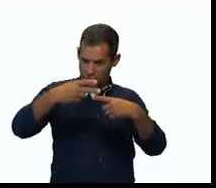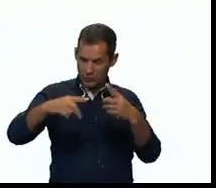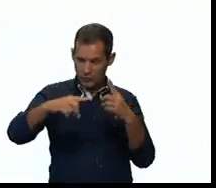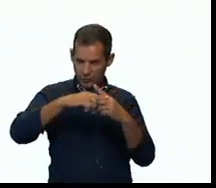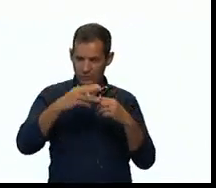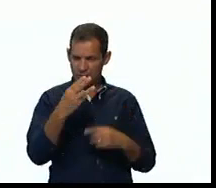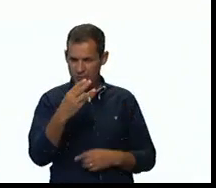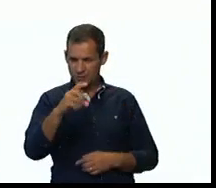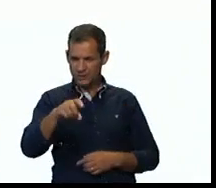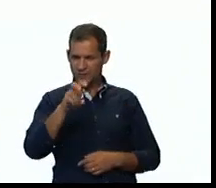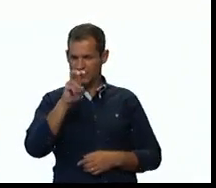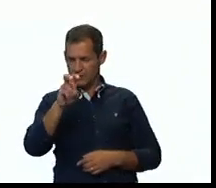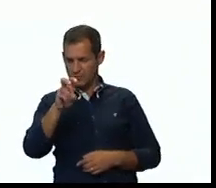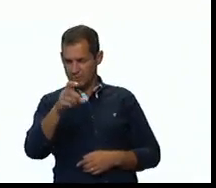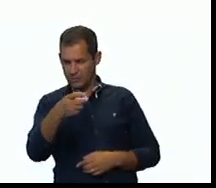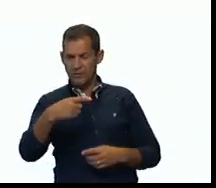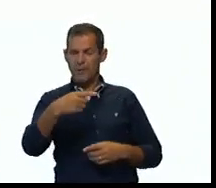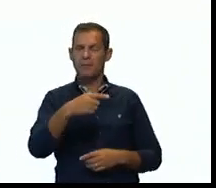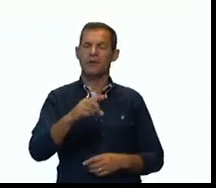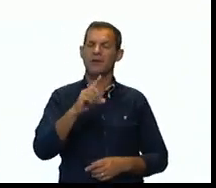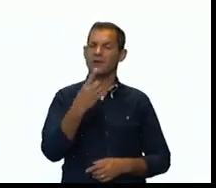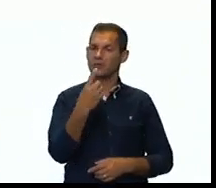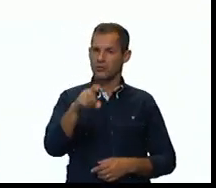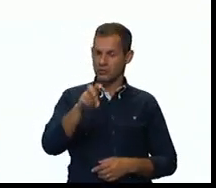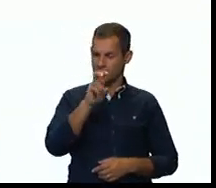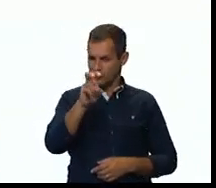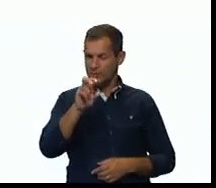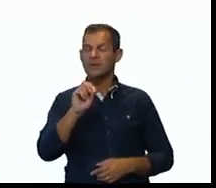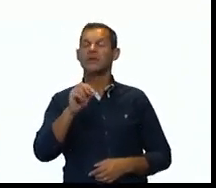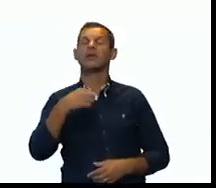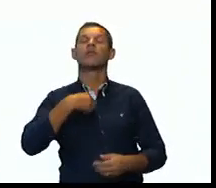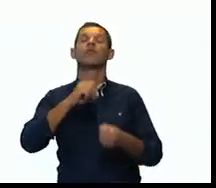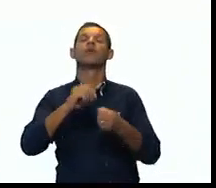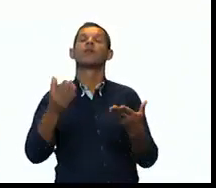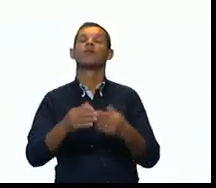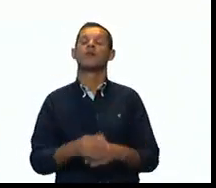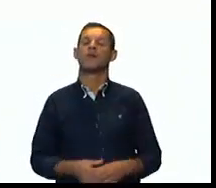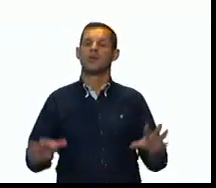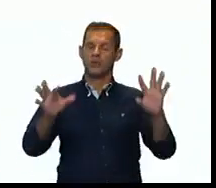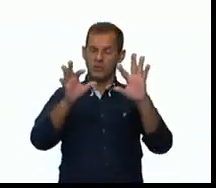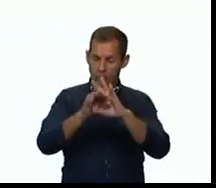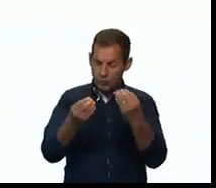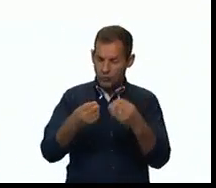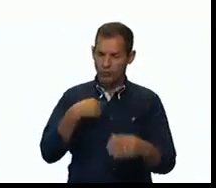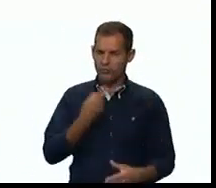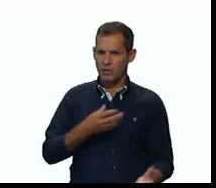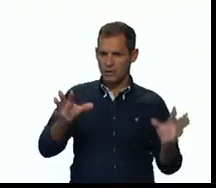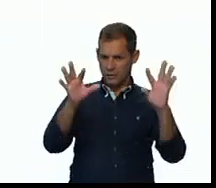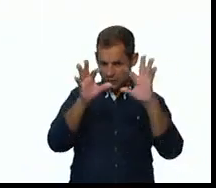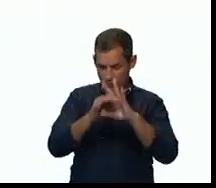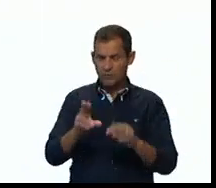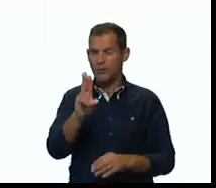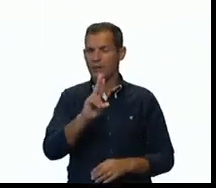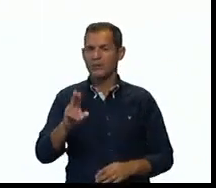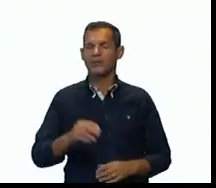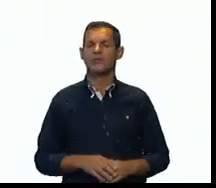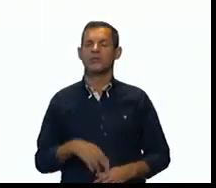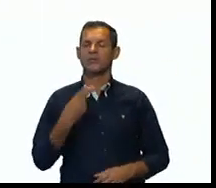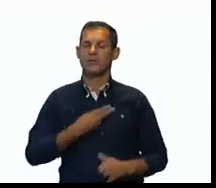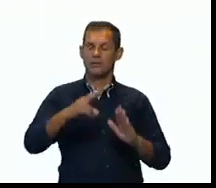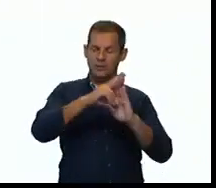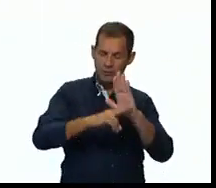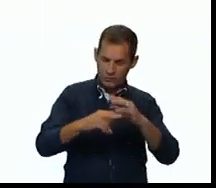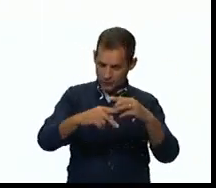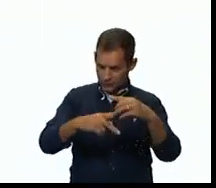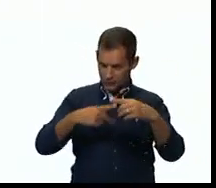mais 3,5x, menos 1,5. O que eu faço agora? Integro. Como que a gente integra? Utiliza lá a nossa regra